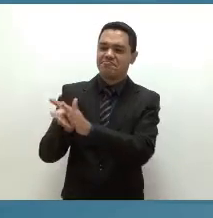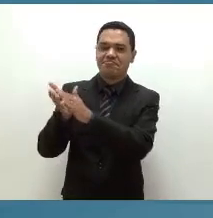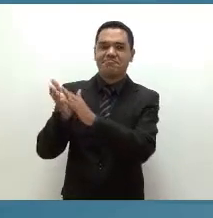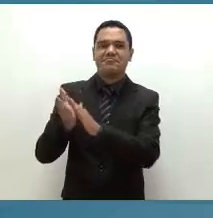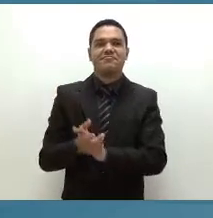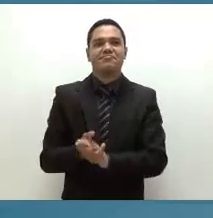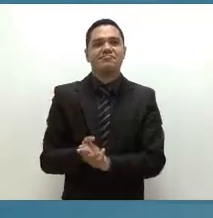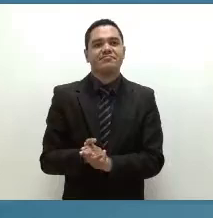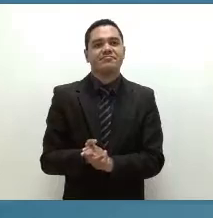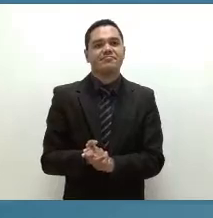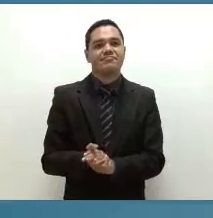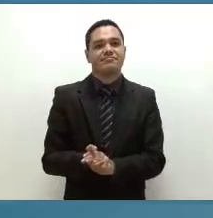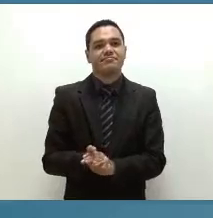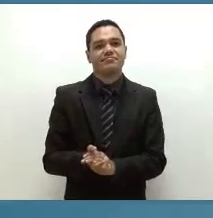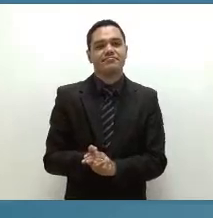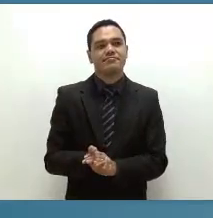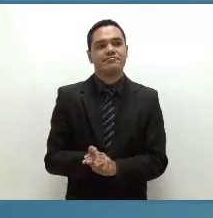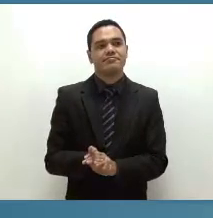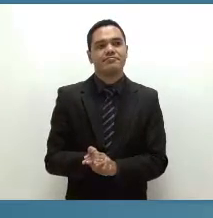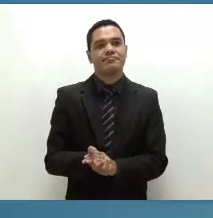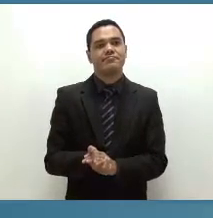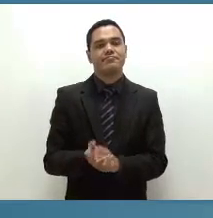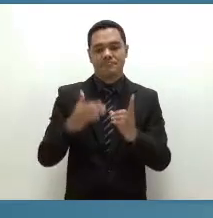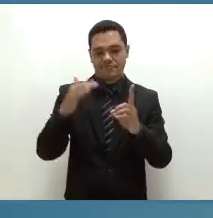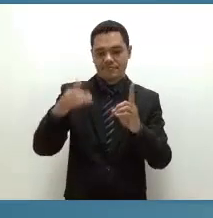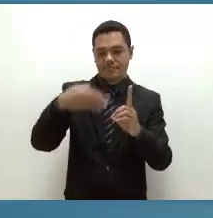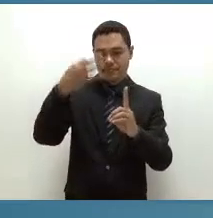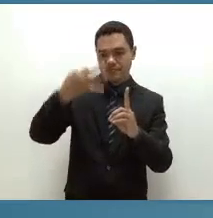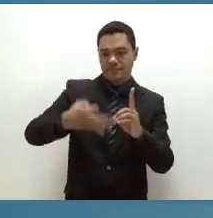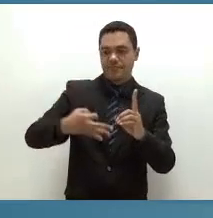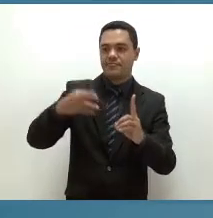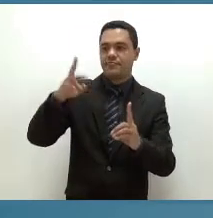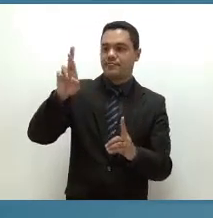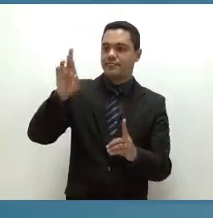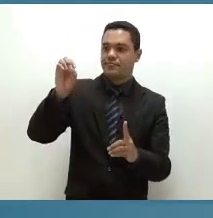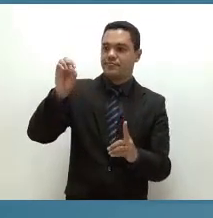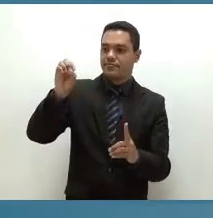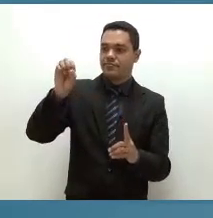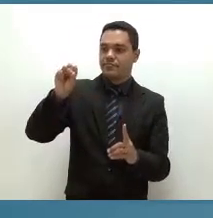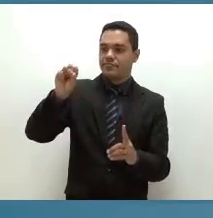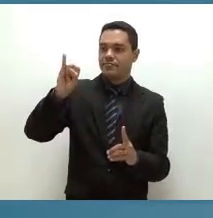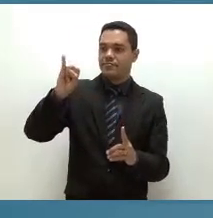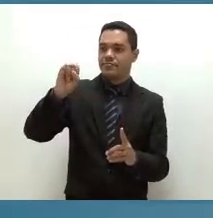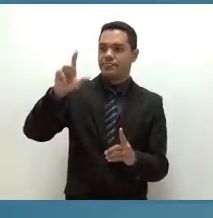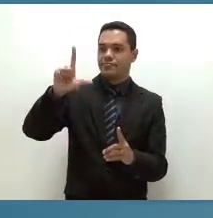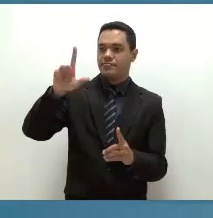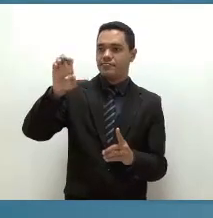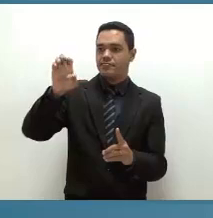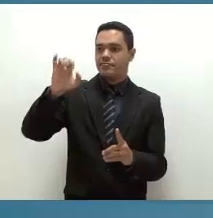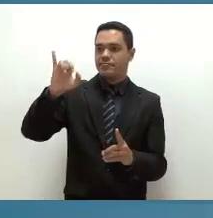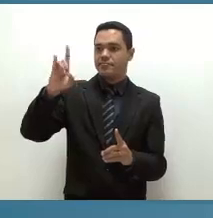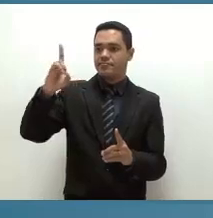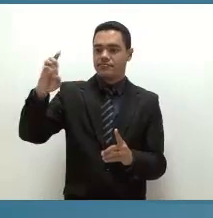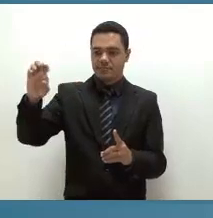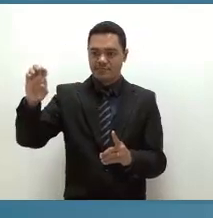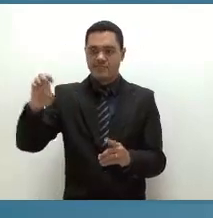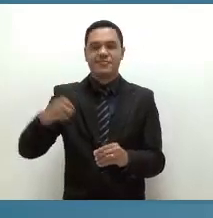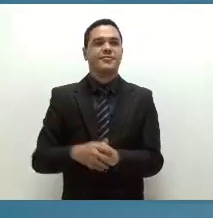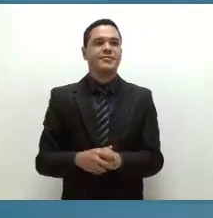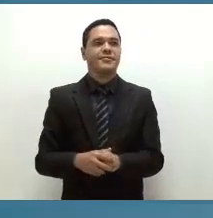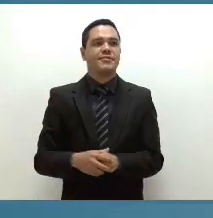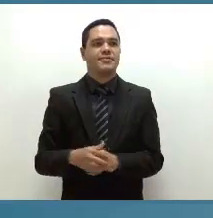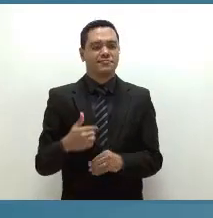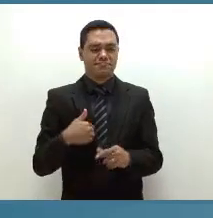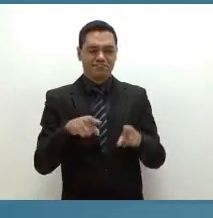Obrigada, desembargadora. Desembargadora Rosileide Maria da Costa Cunha. Também, excelência, total apoio. A gente só